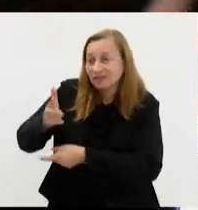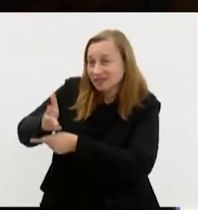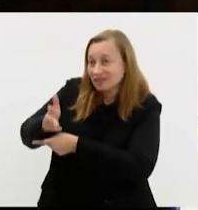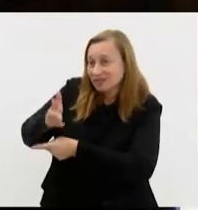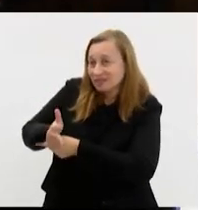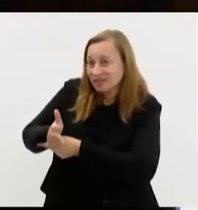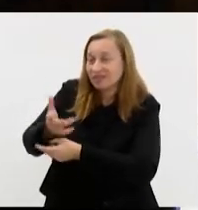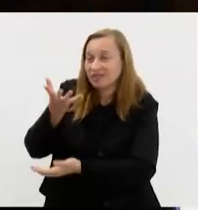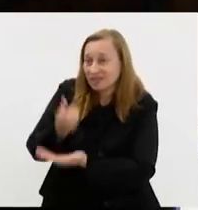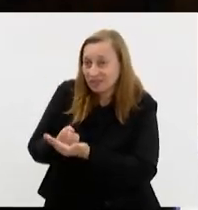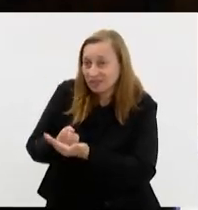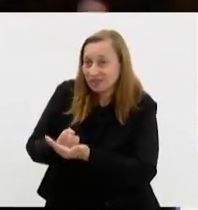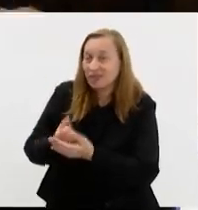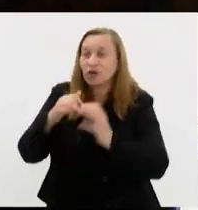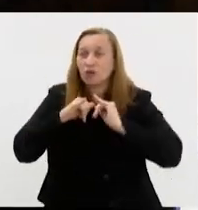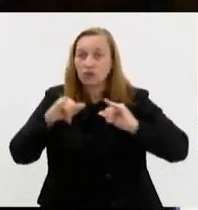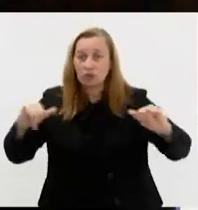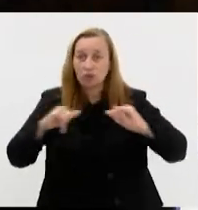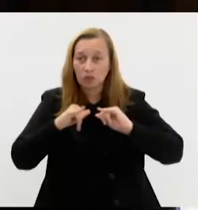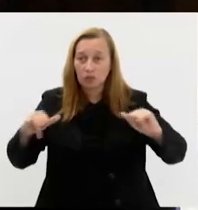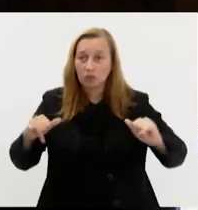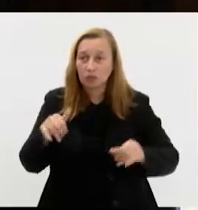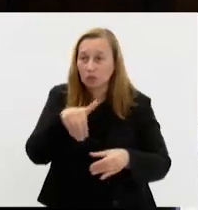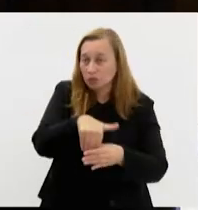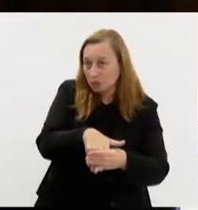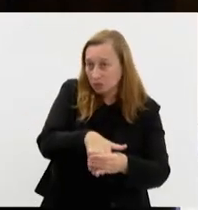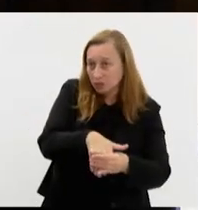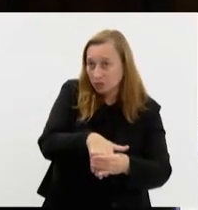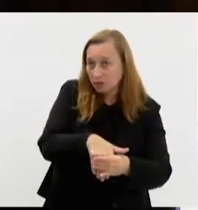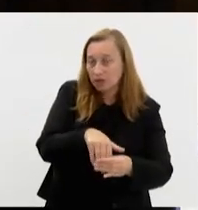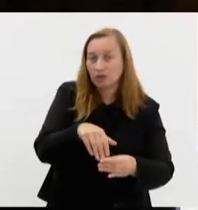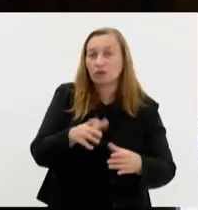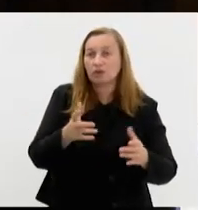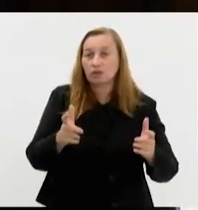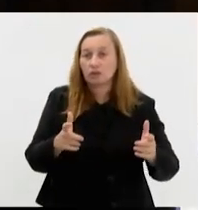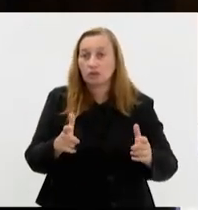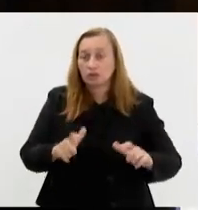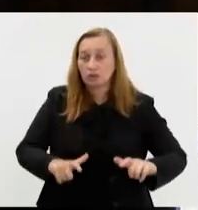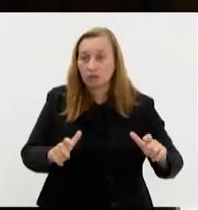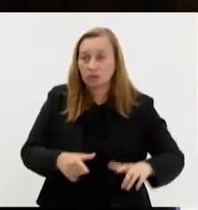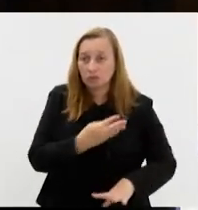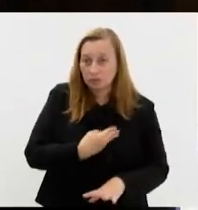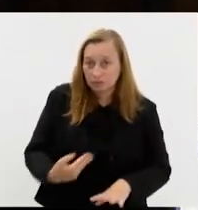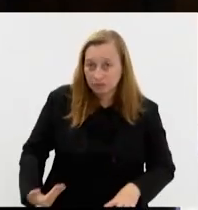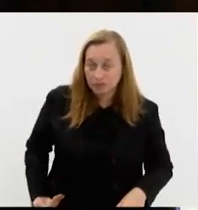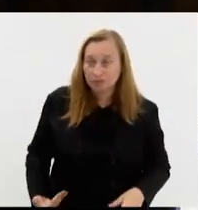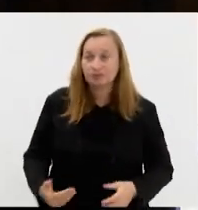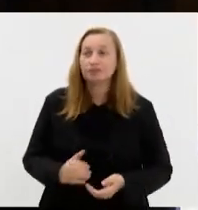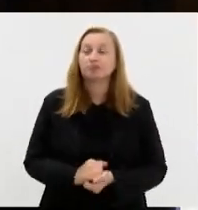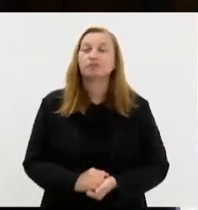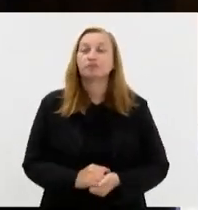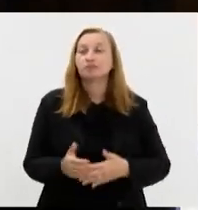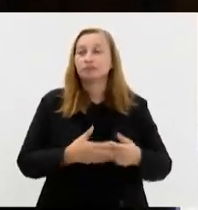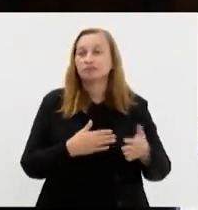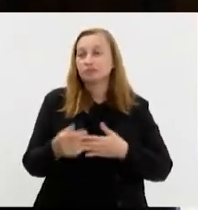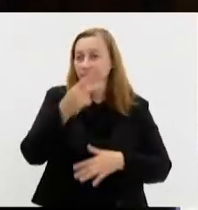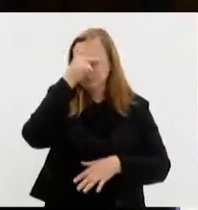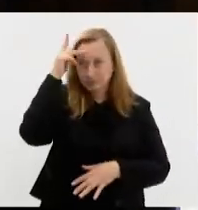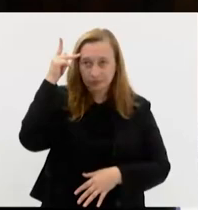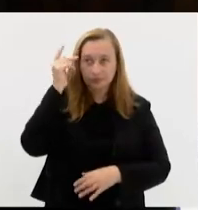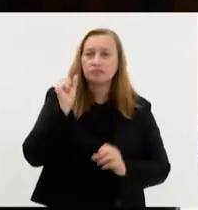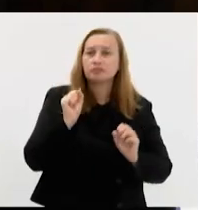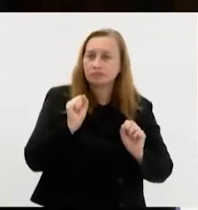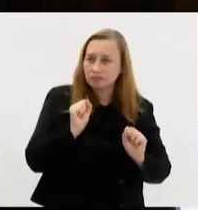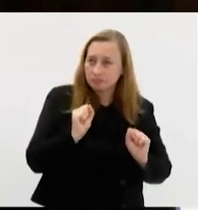vinheta uma propaganda eleitoral em espaços públicos franqueados ao acesso de qualquer pessoa é